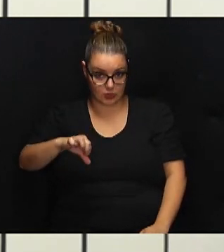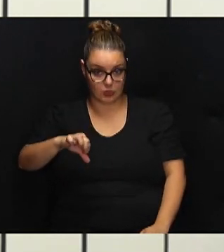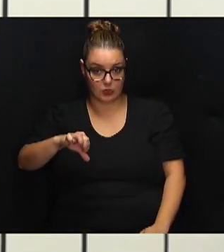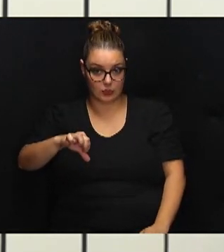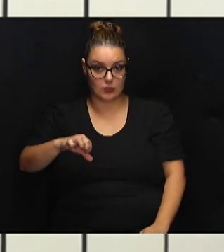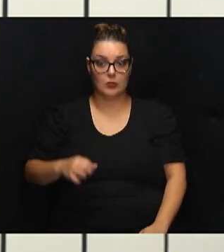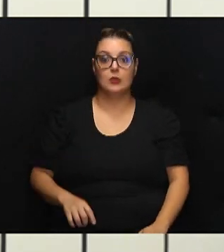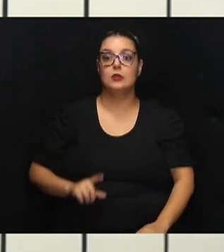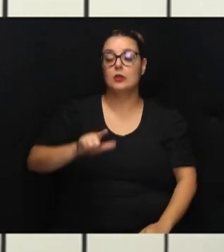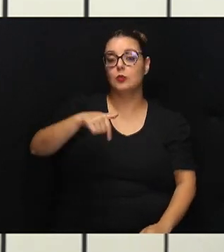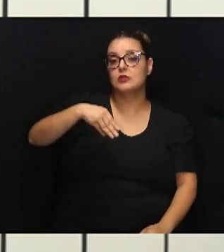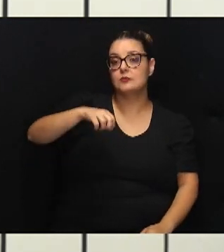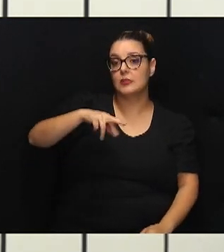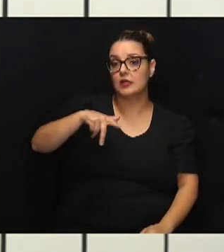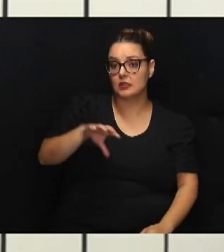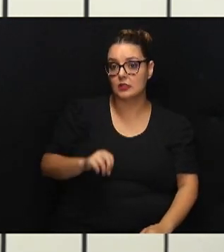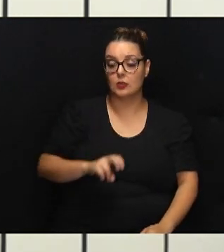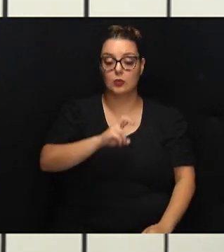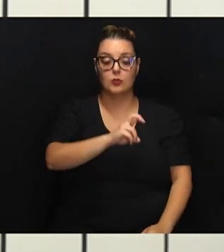Maranhão, que alcançou